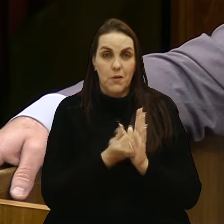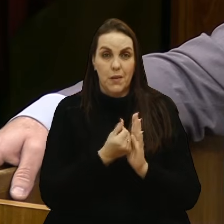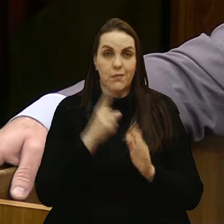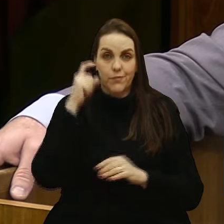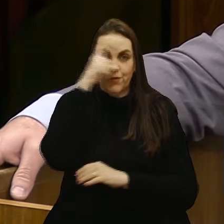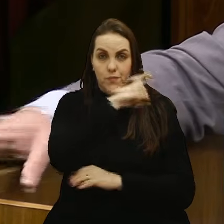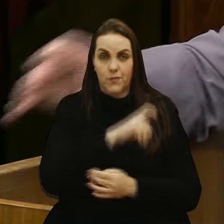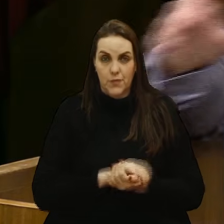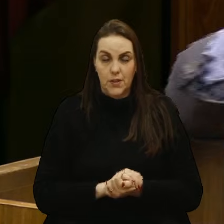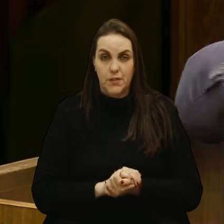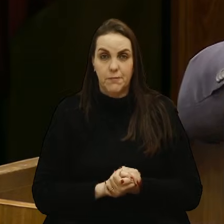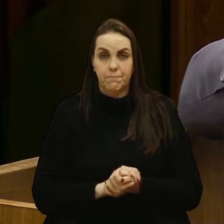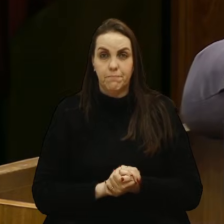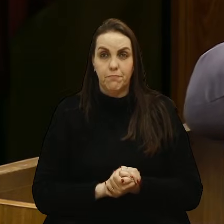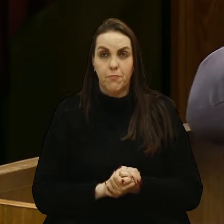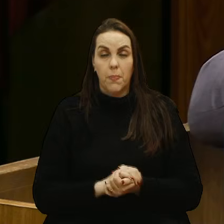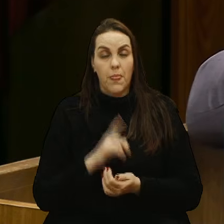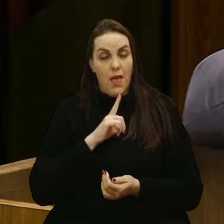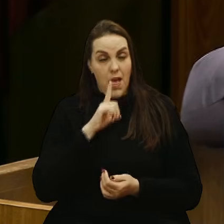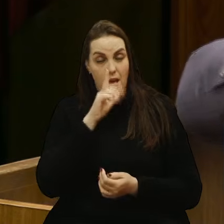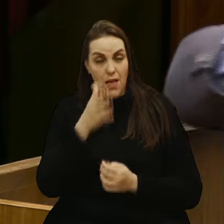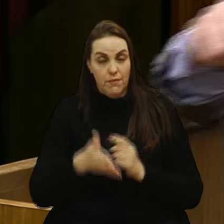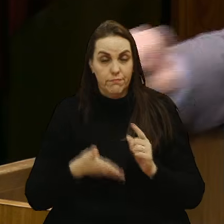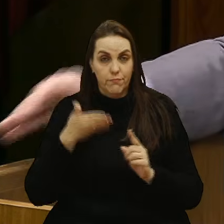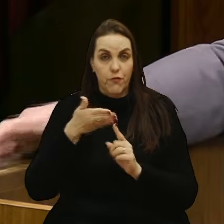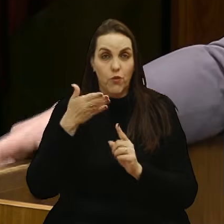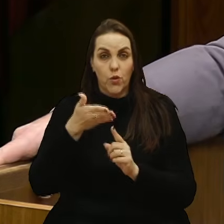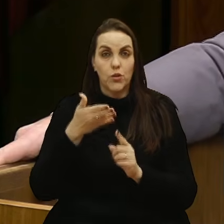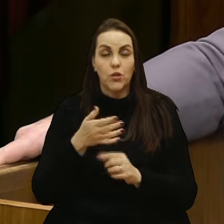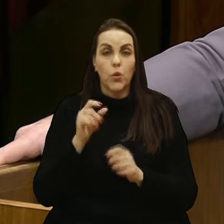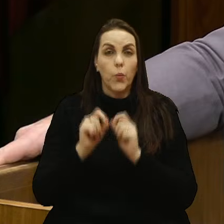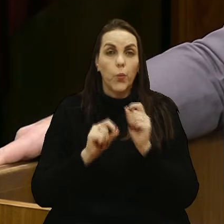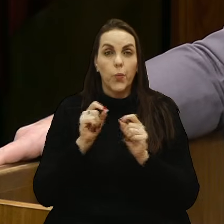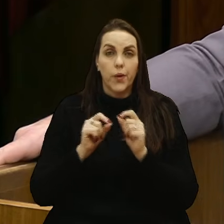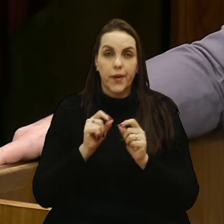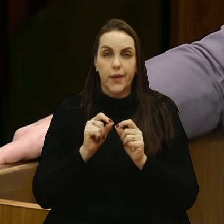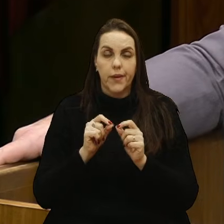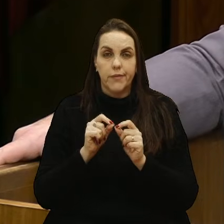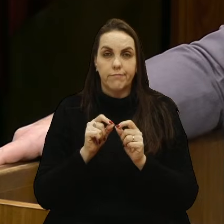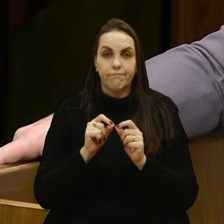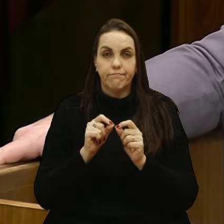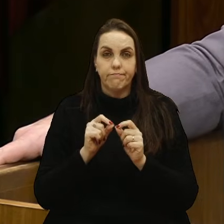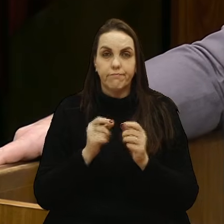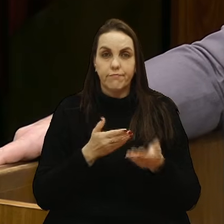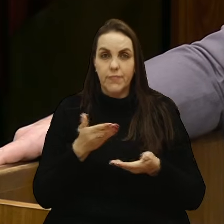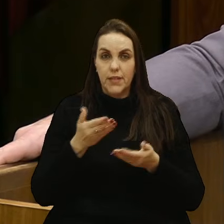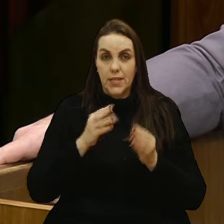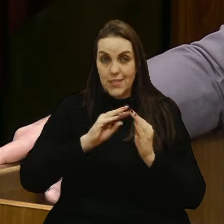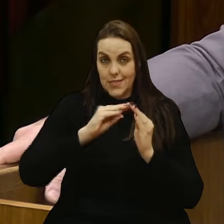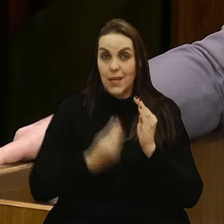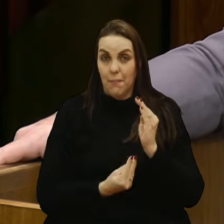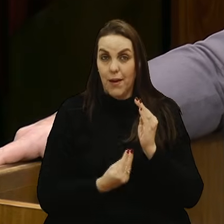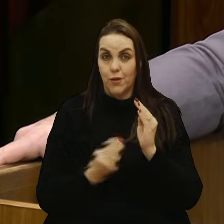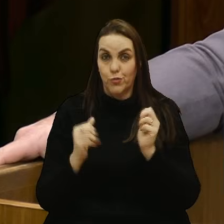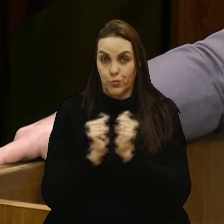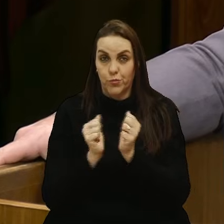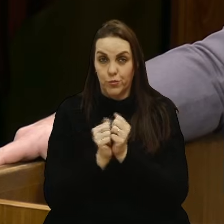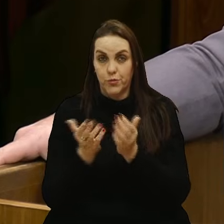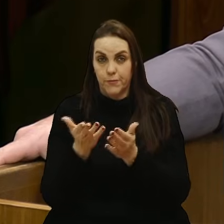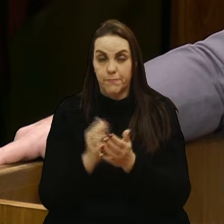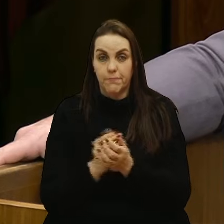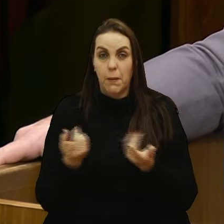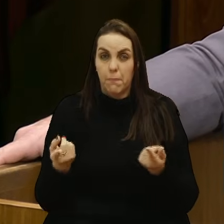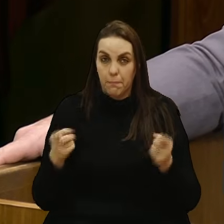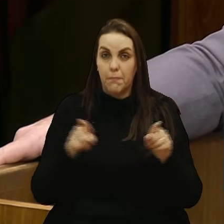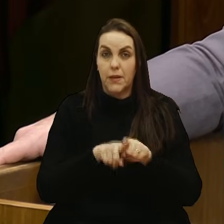tá? E uma das fontes, uma das situações que a gente está buscando junto ao Serviço Autônomo Municipal de Água e Esgoto, SAMAI,